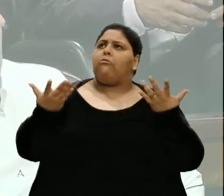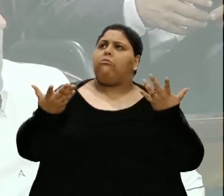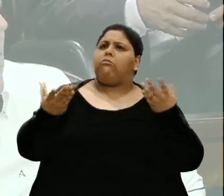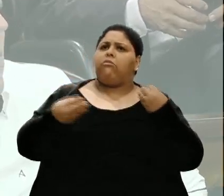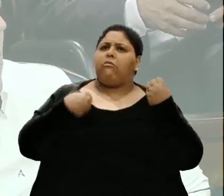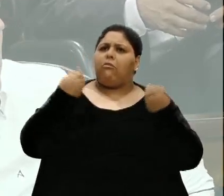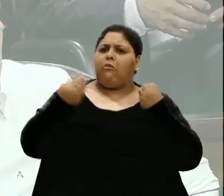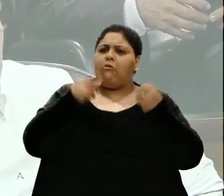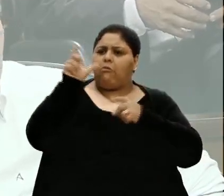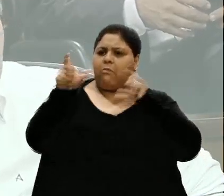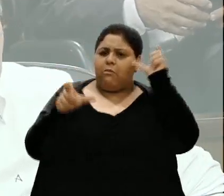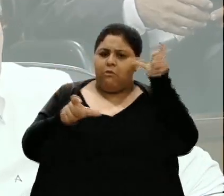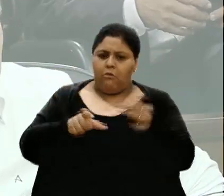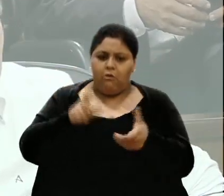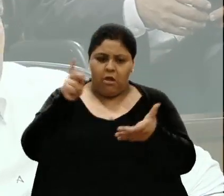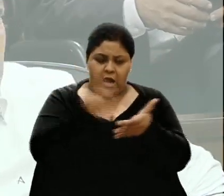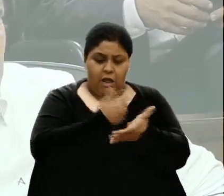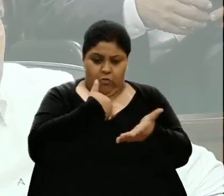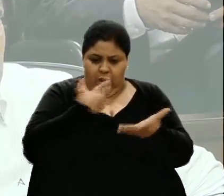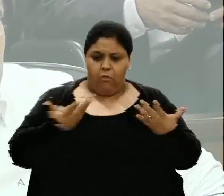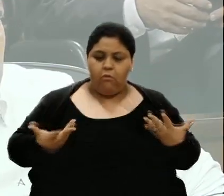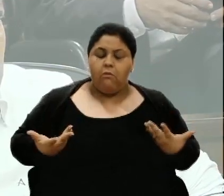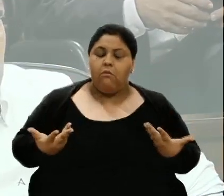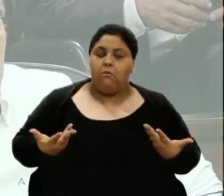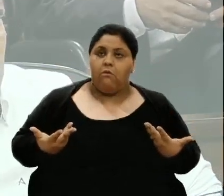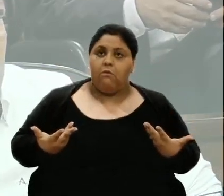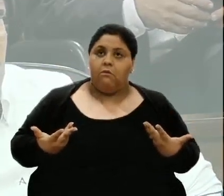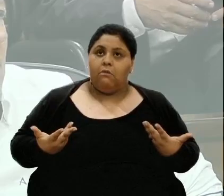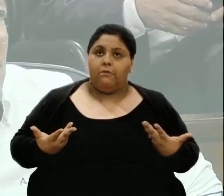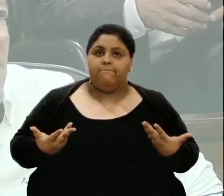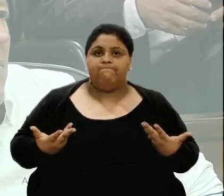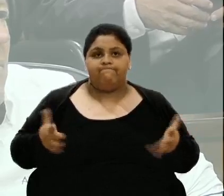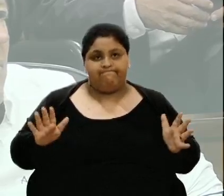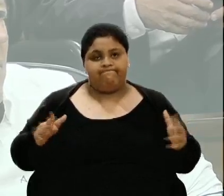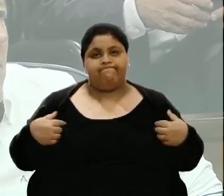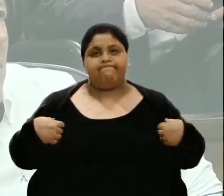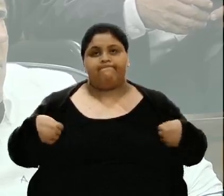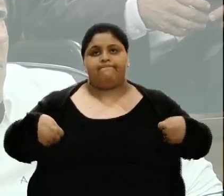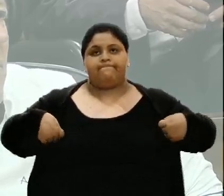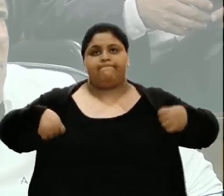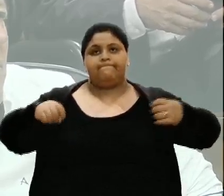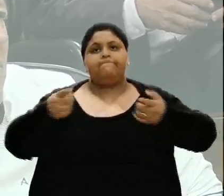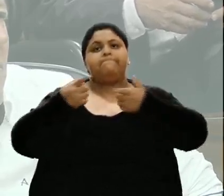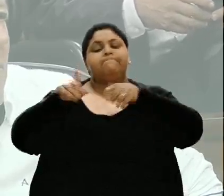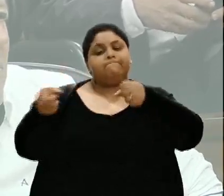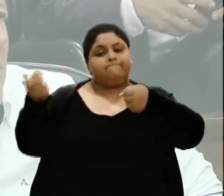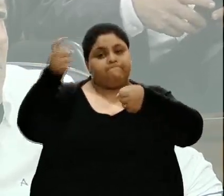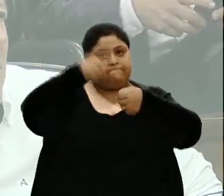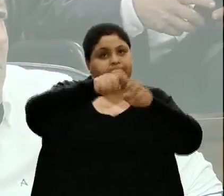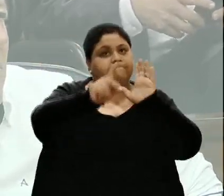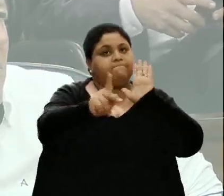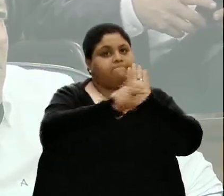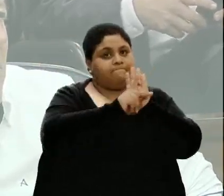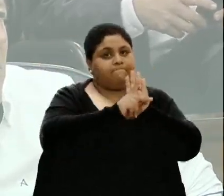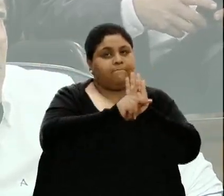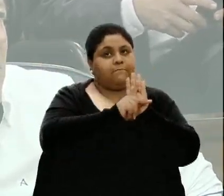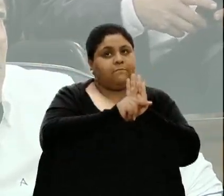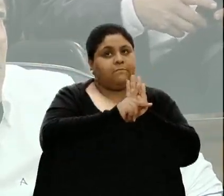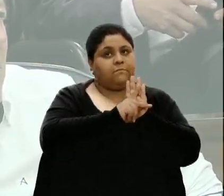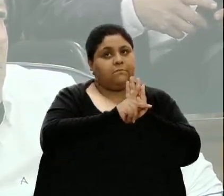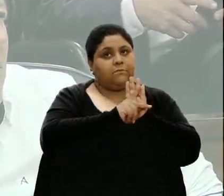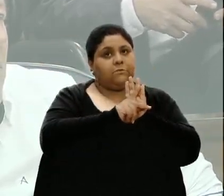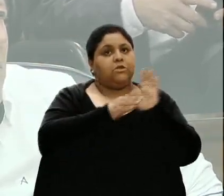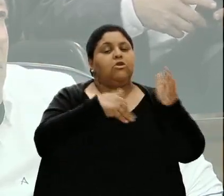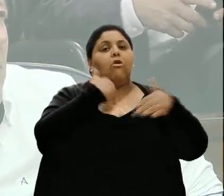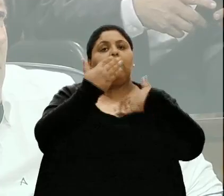a pessoa que é o errado da história. Né? Mas voltando ao projeto. Eu só faço esse desabafo